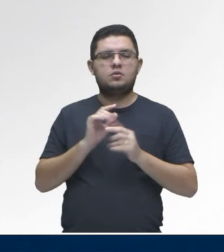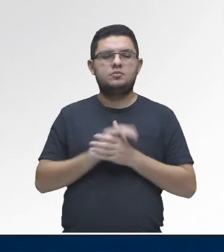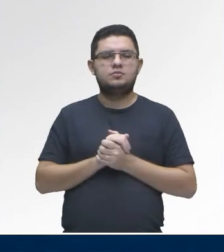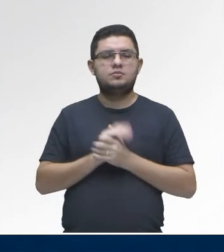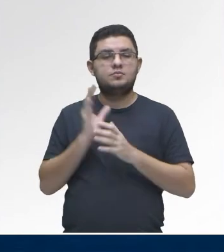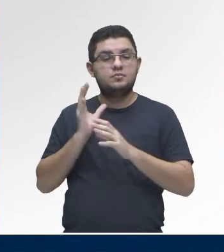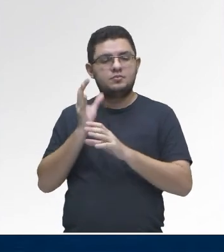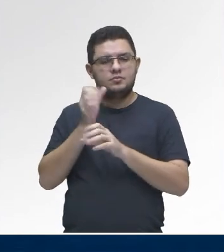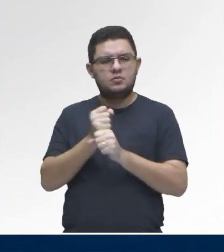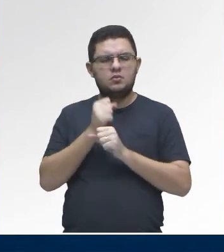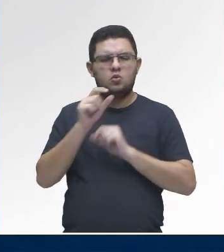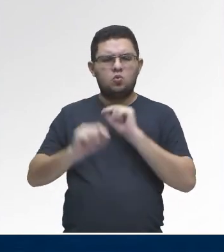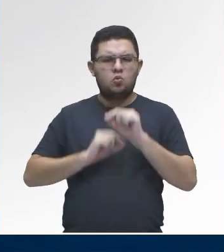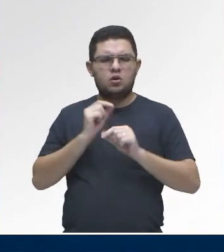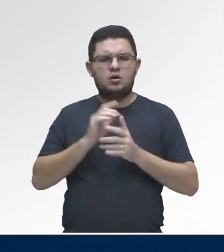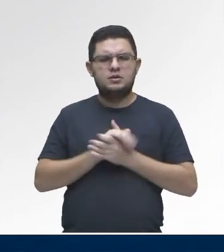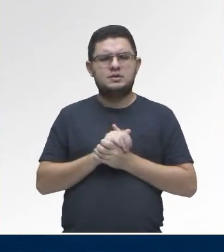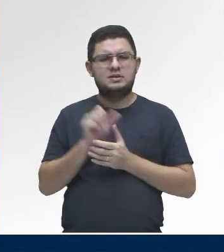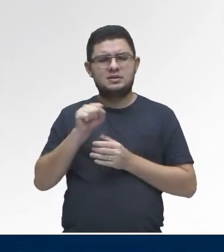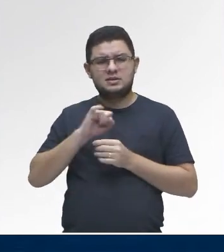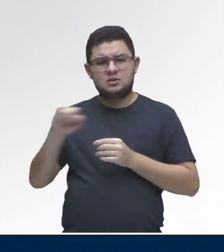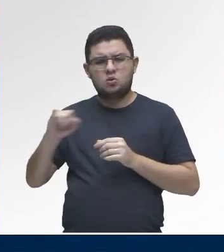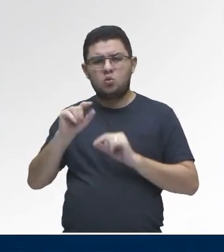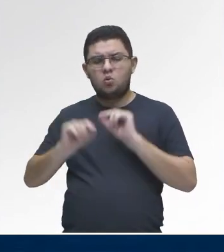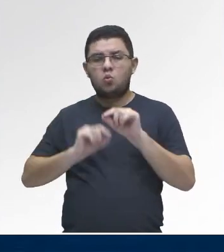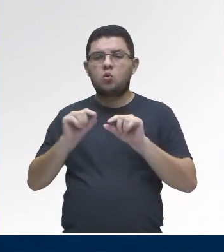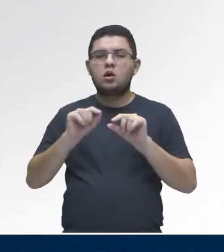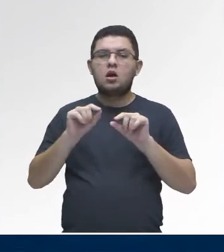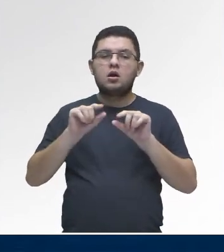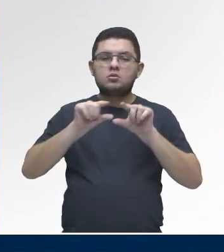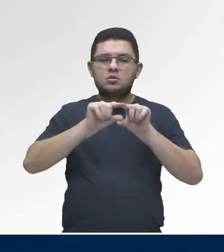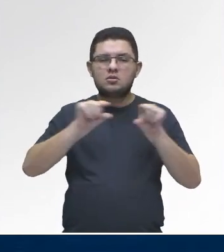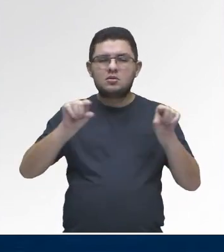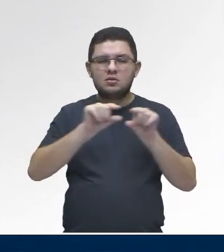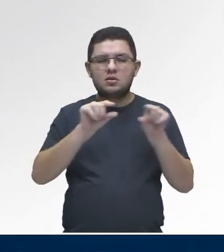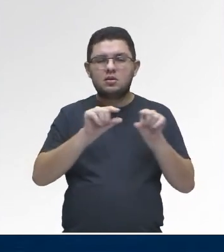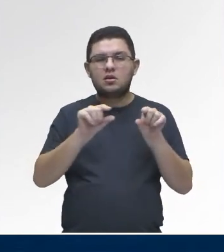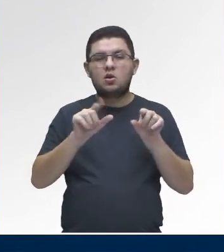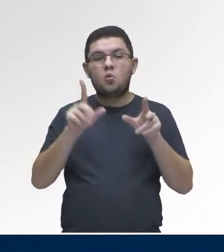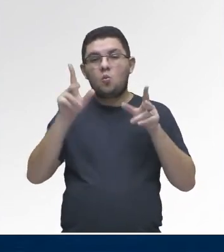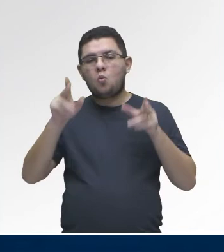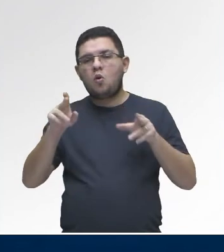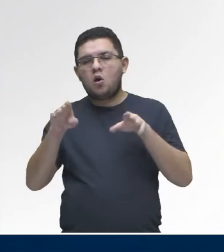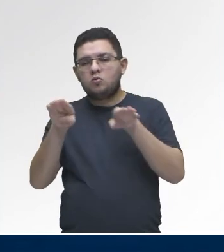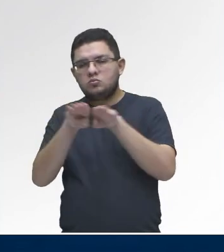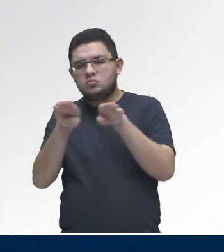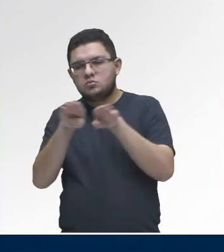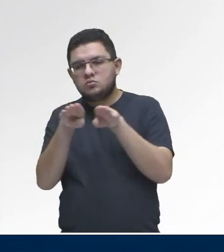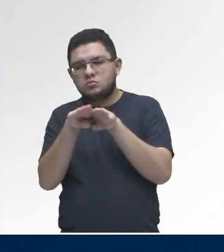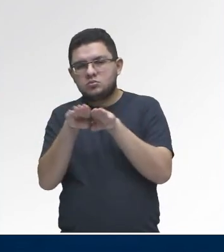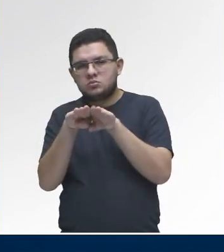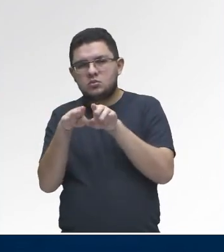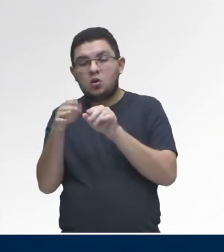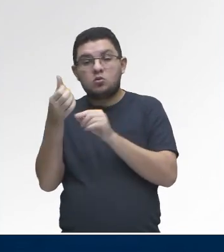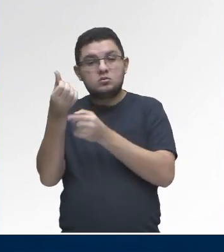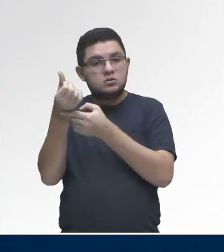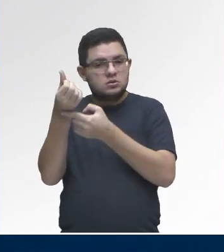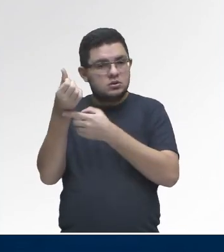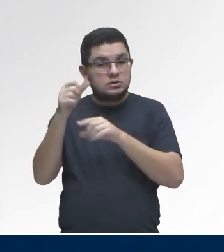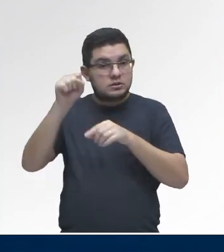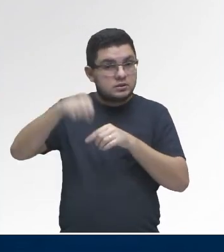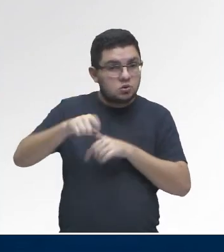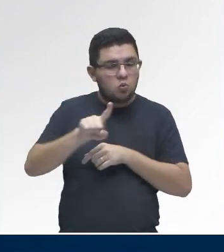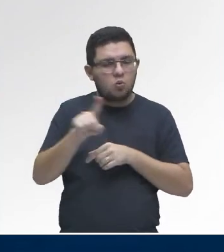esse lado aqui realmente é igual ao outro, né? Se essa igualdade aqui é verdadeira. Se